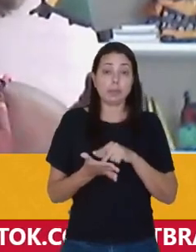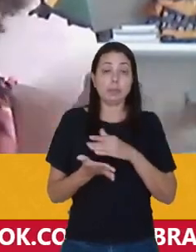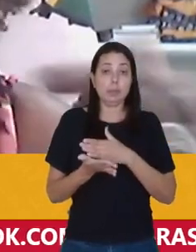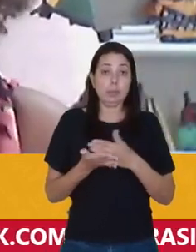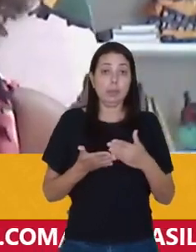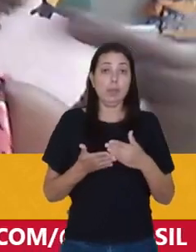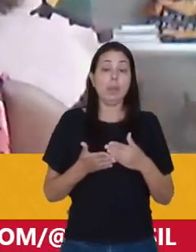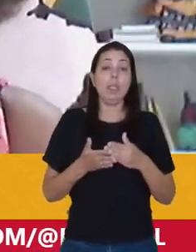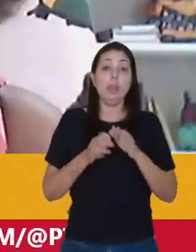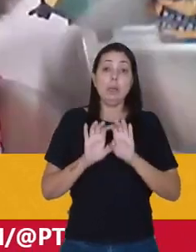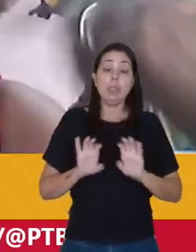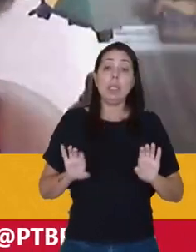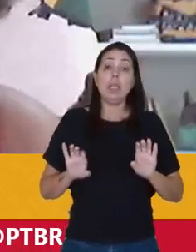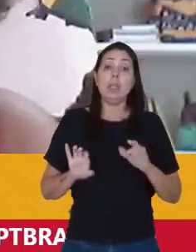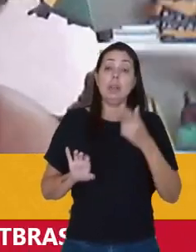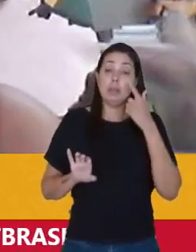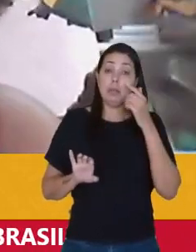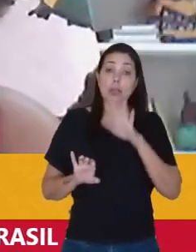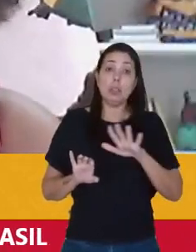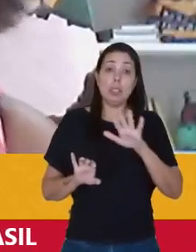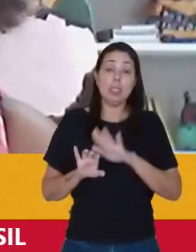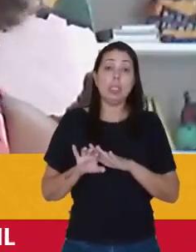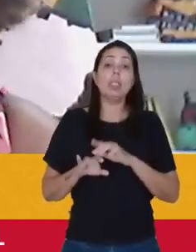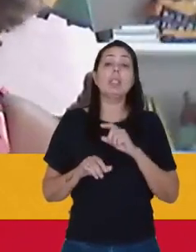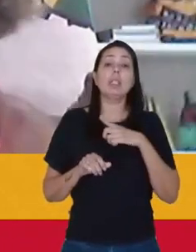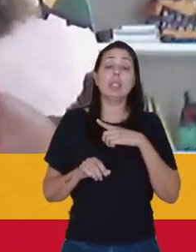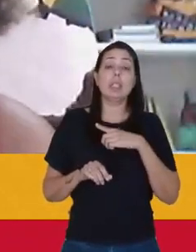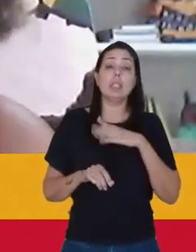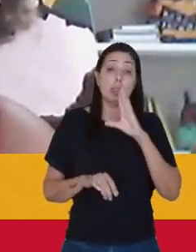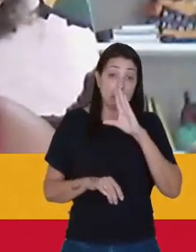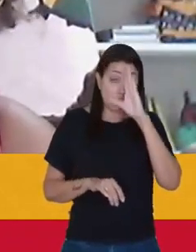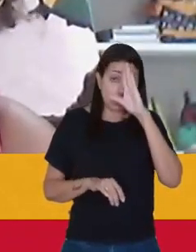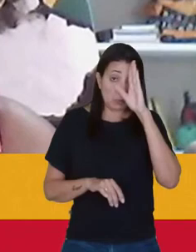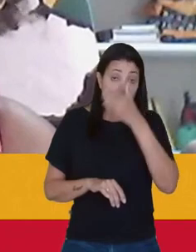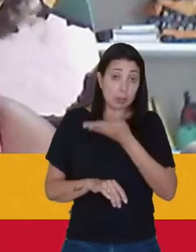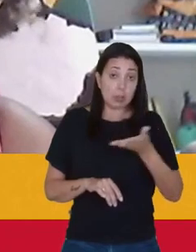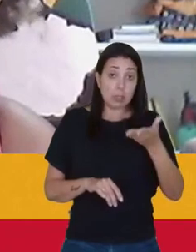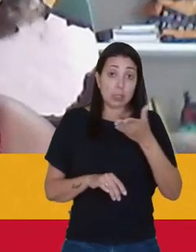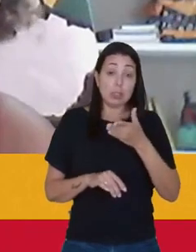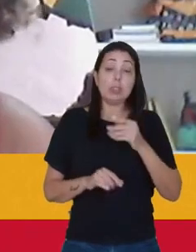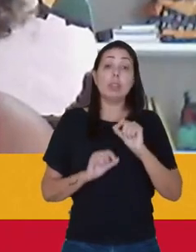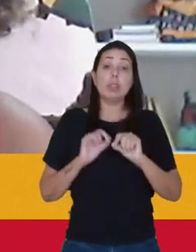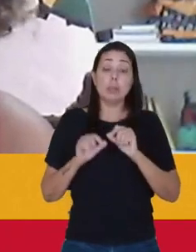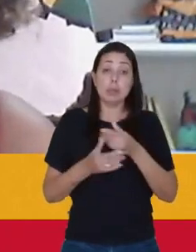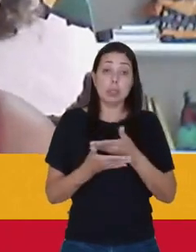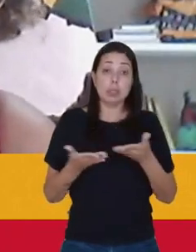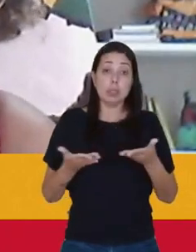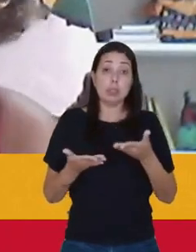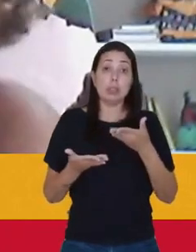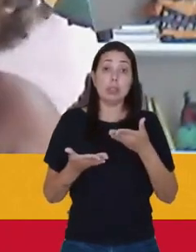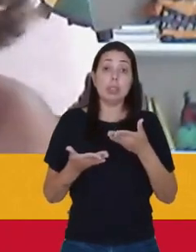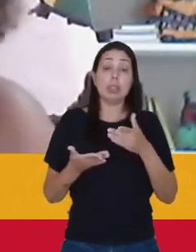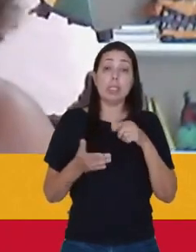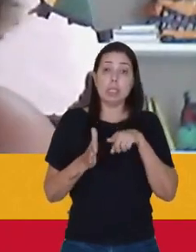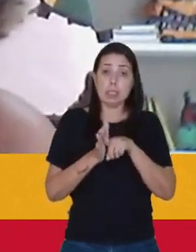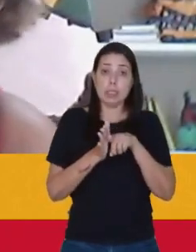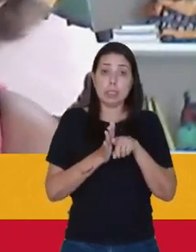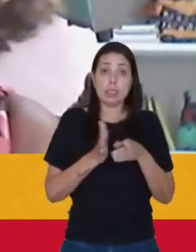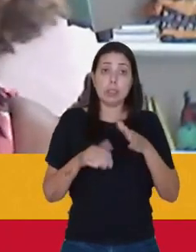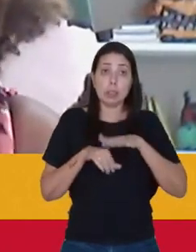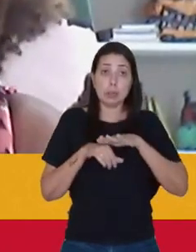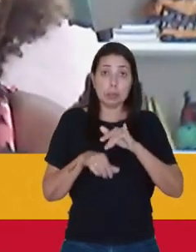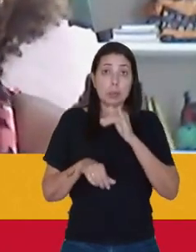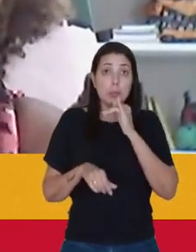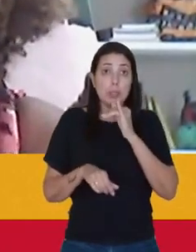a desnudar esse olhar colonial que ainda impera na grande maioria das análises. Agora, na pandemia,